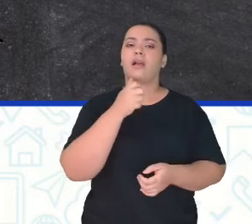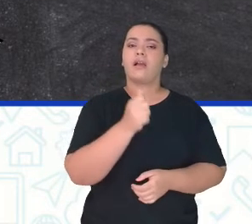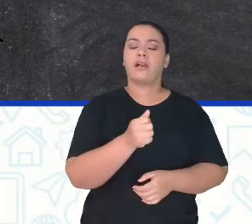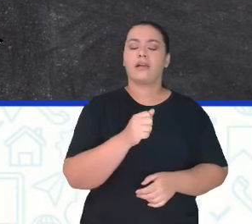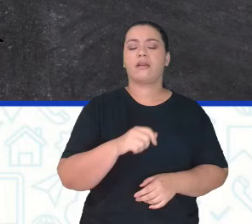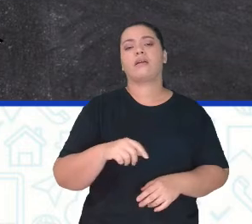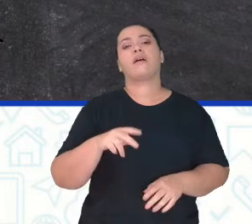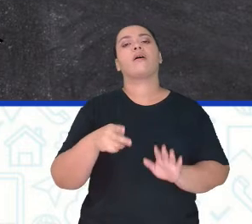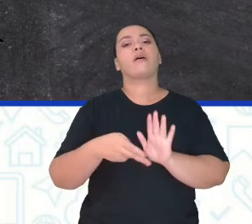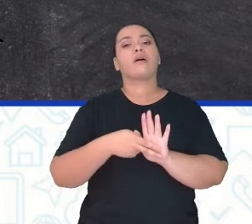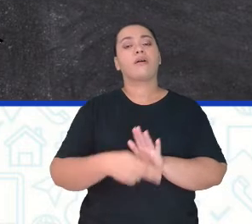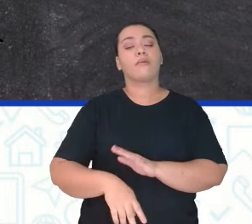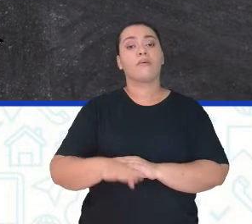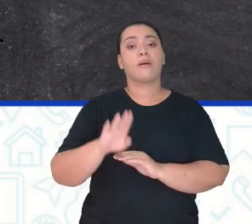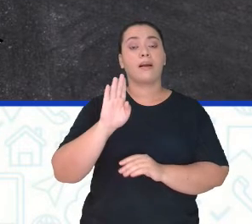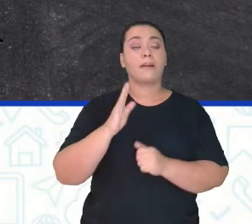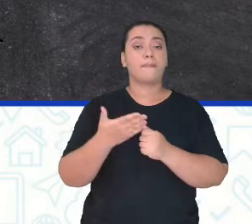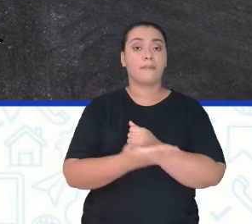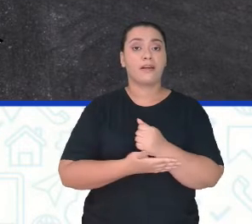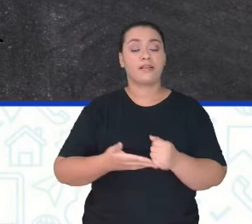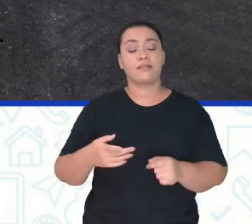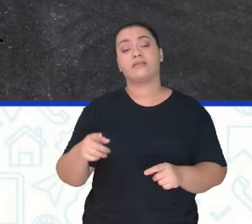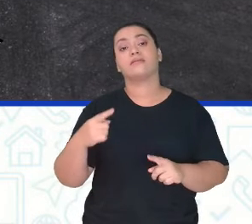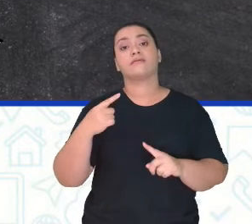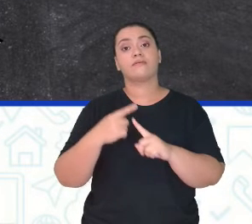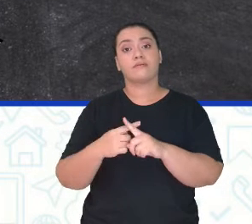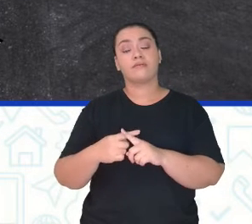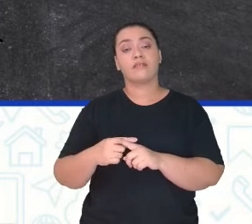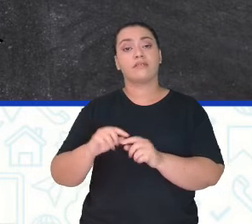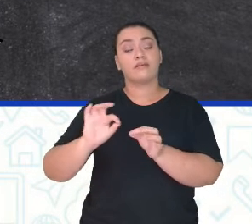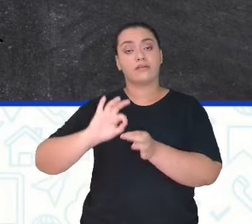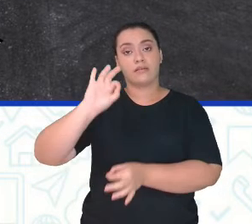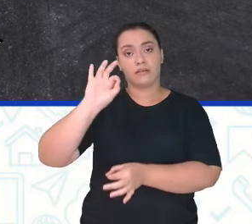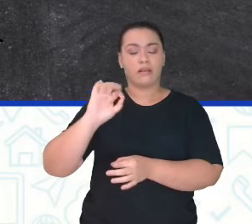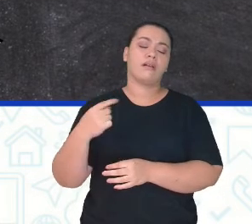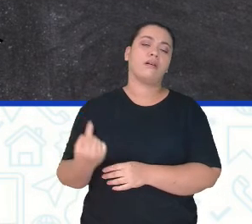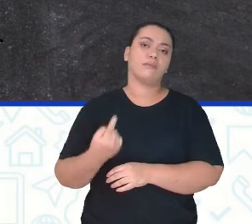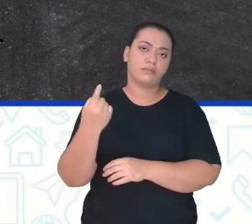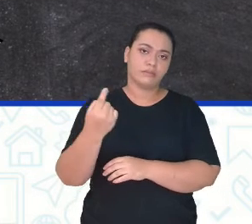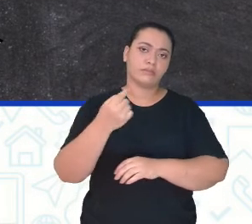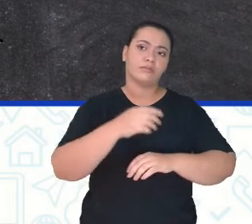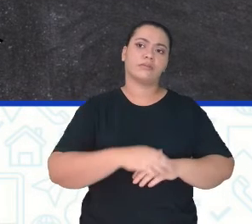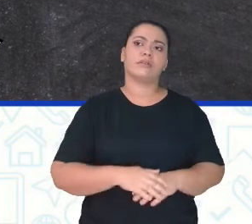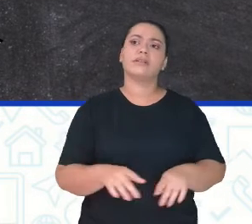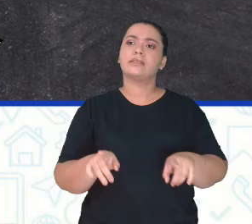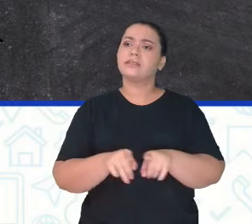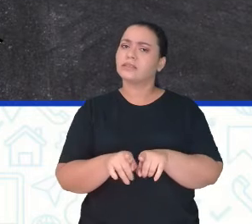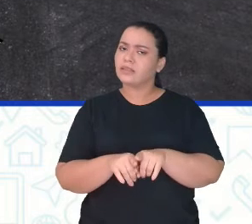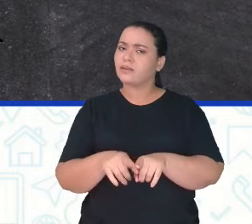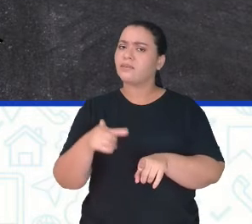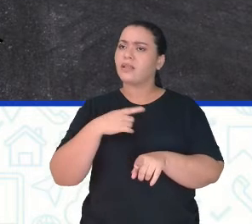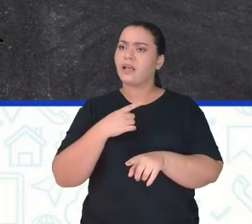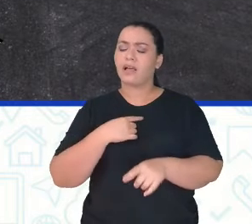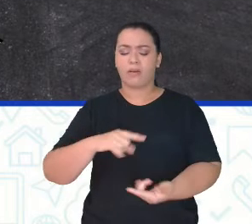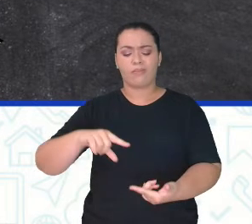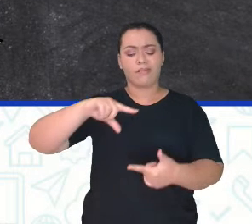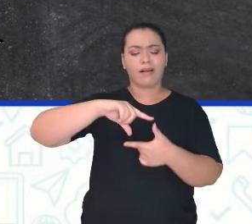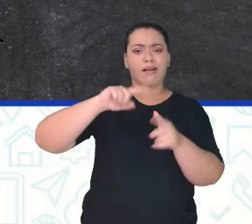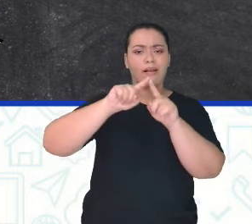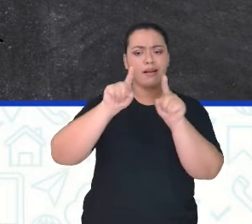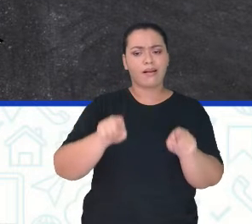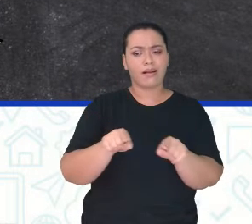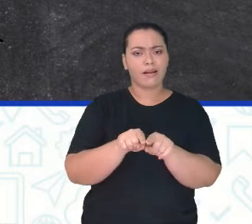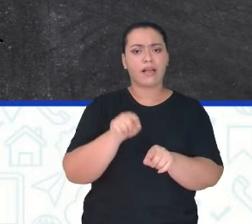viu base vezes altura dividido por 2. A do quadrado, base vezes altura. Só que o quadrado tem uma característica, que